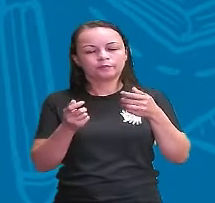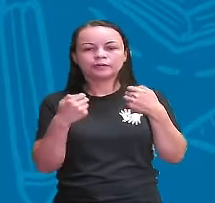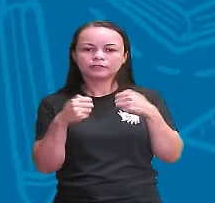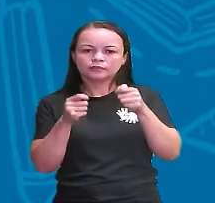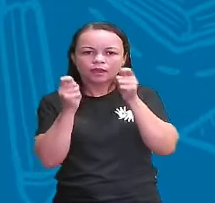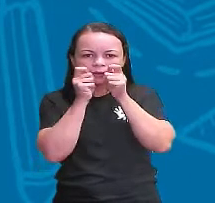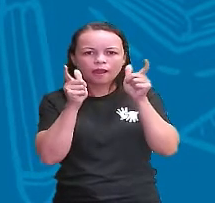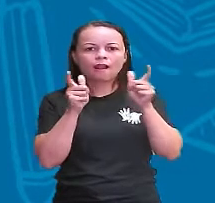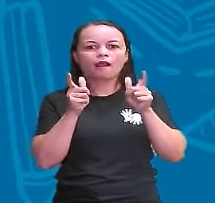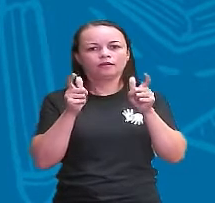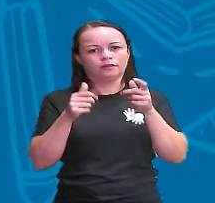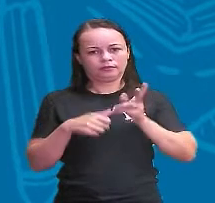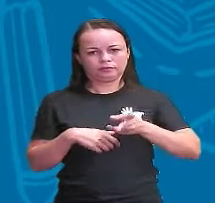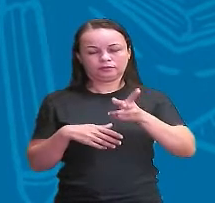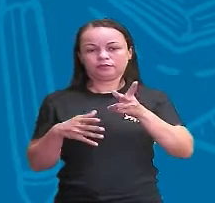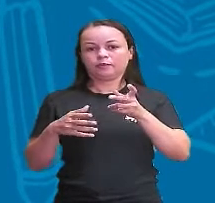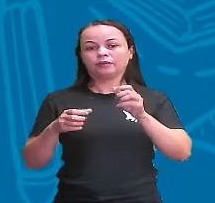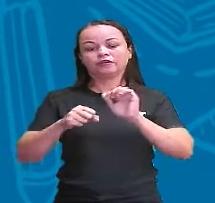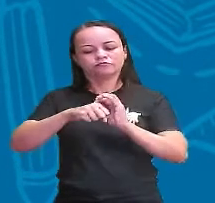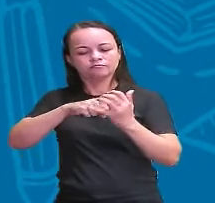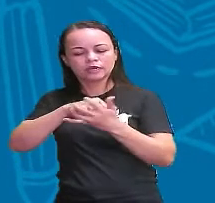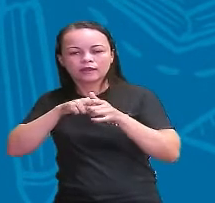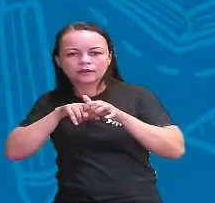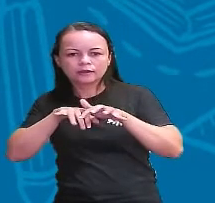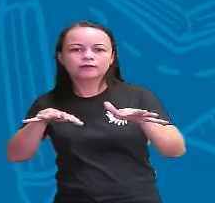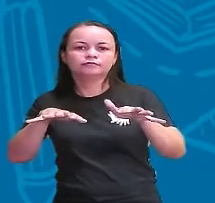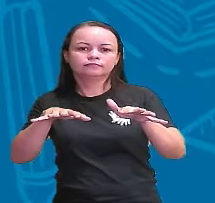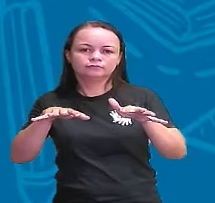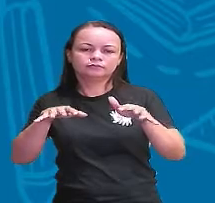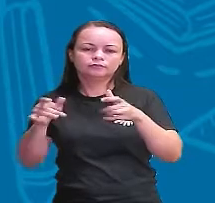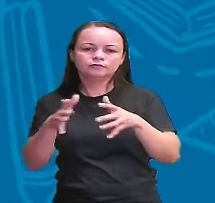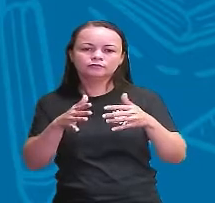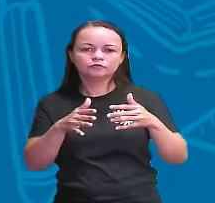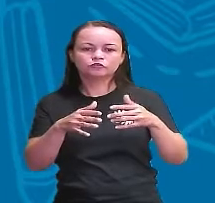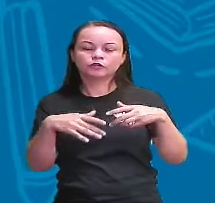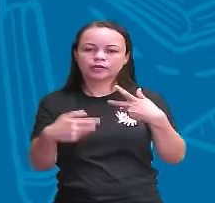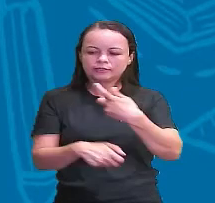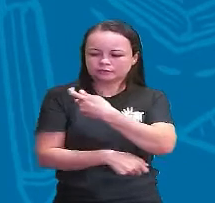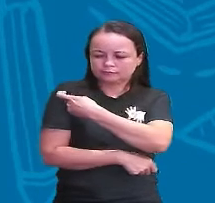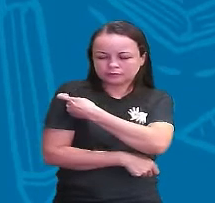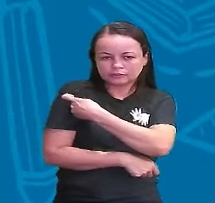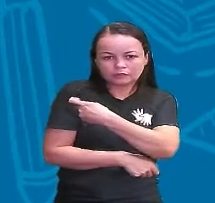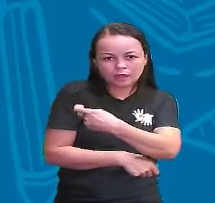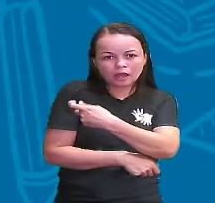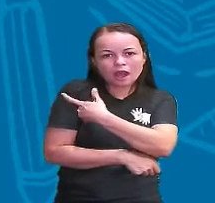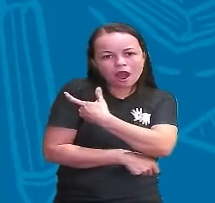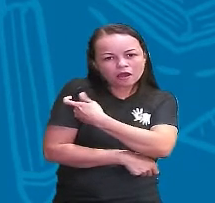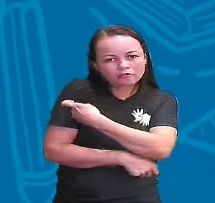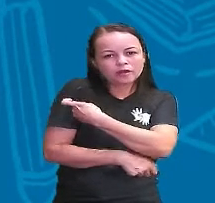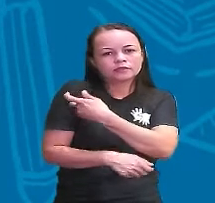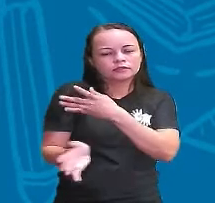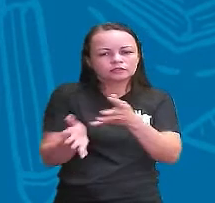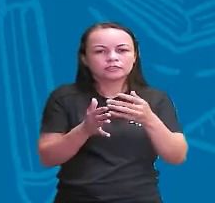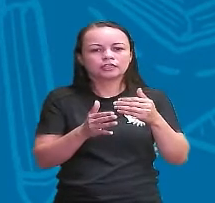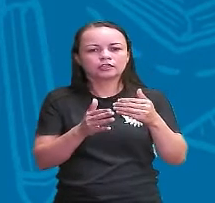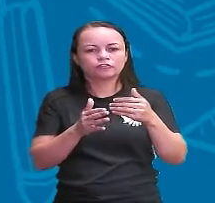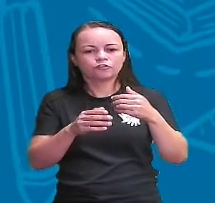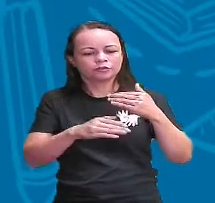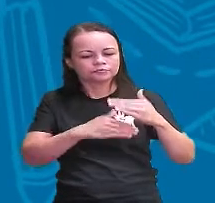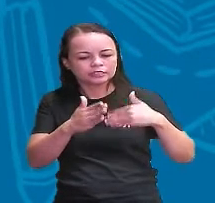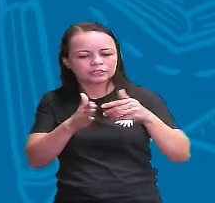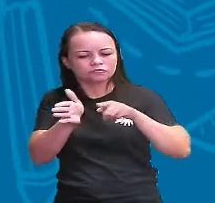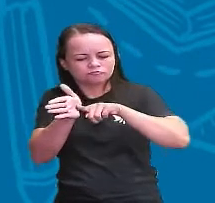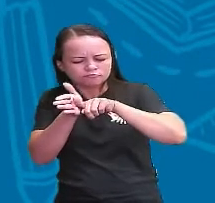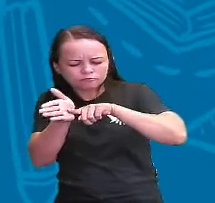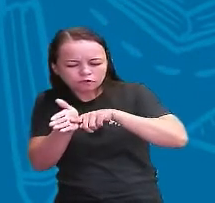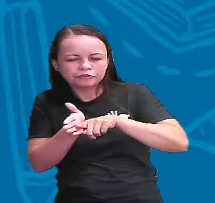da Covid-19. E foi graças à vacina desenvolvida pelos seres humanos, tá certo? Desenvolvida pelos cientistas,